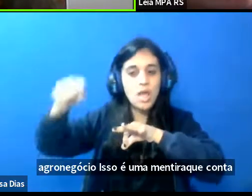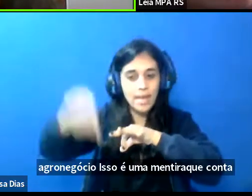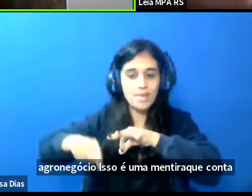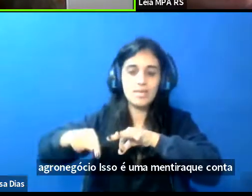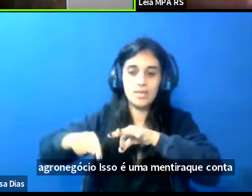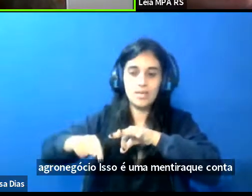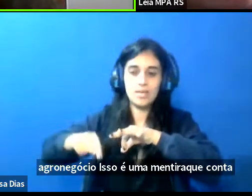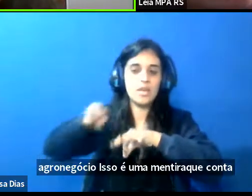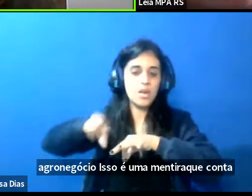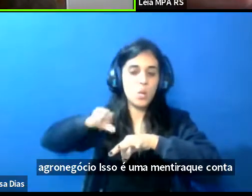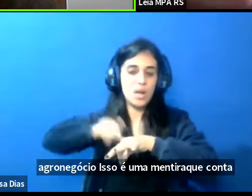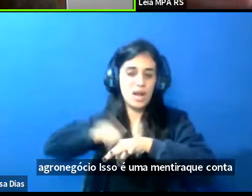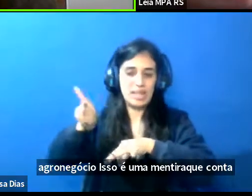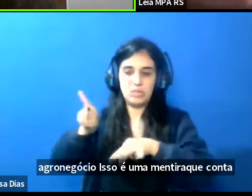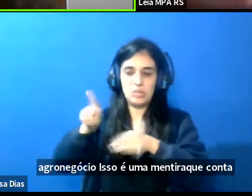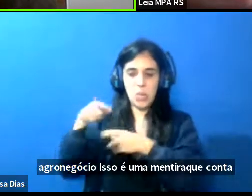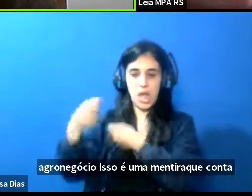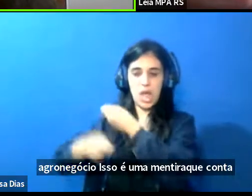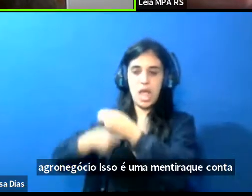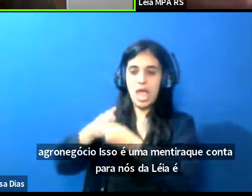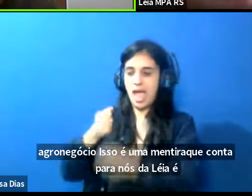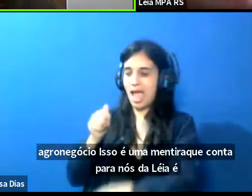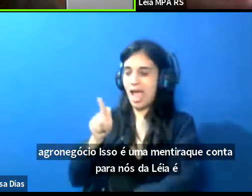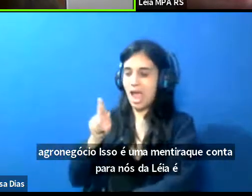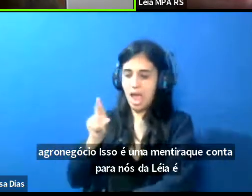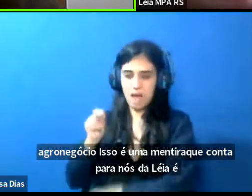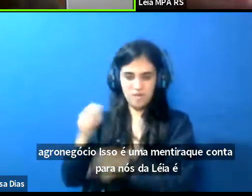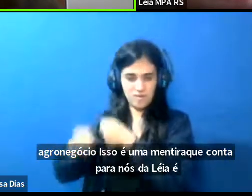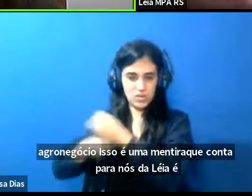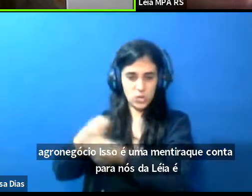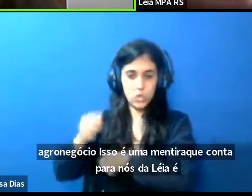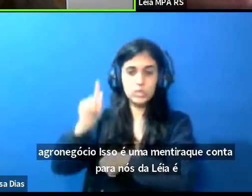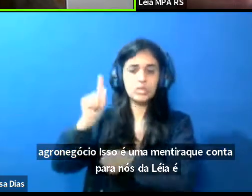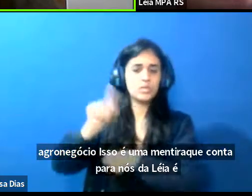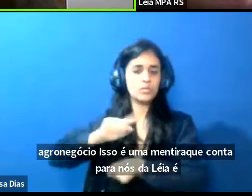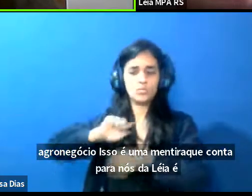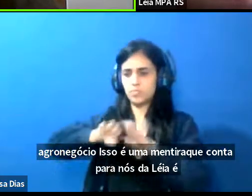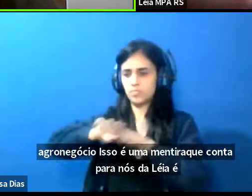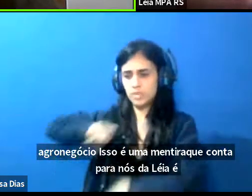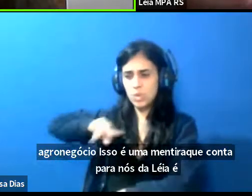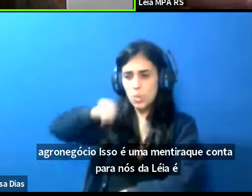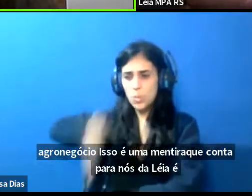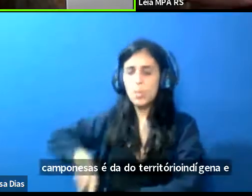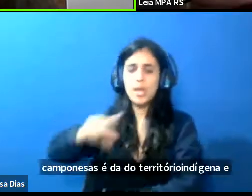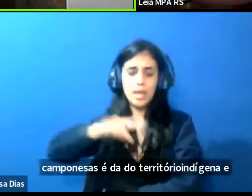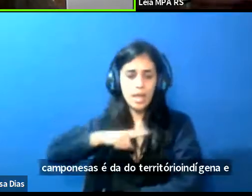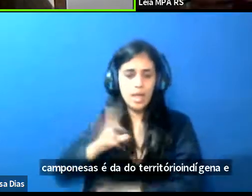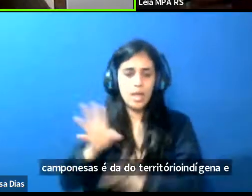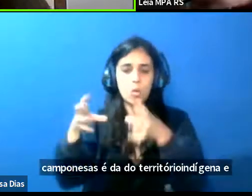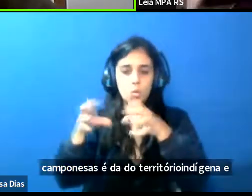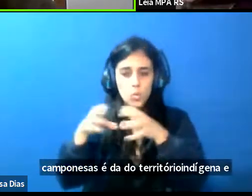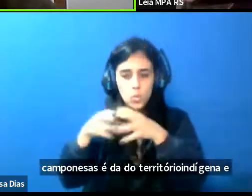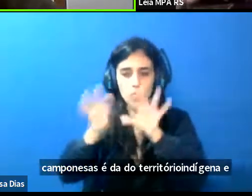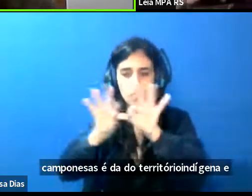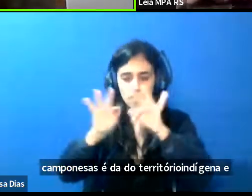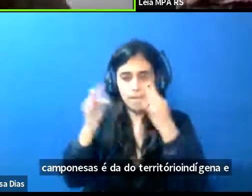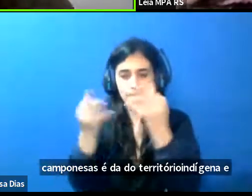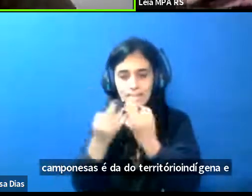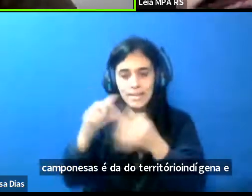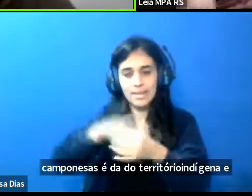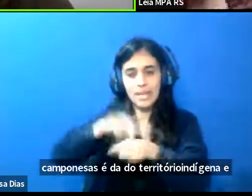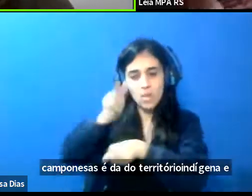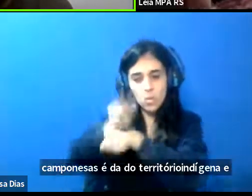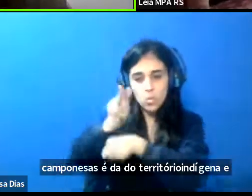das camponesas, é do território indígena, é dos quilombos que vem a comida de verdade. Leia, fica por